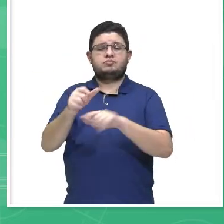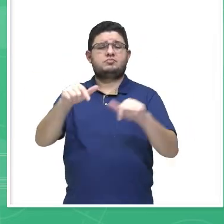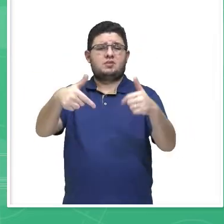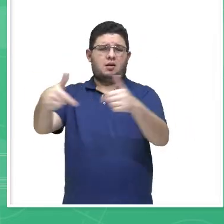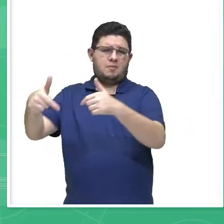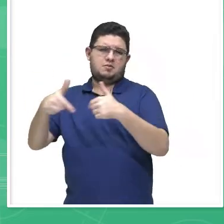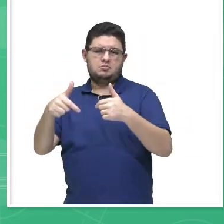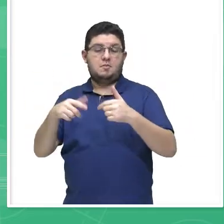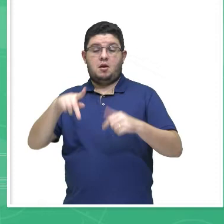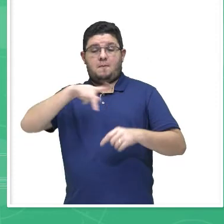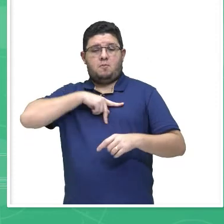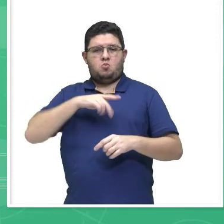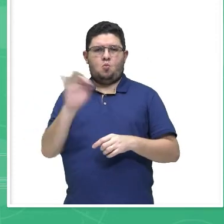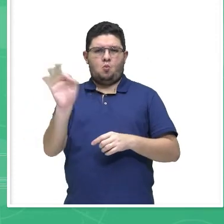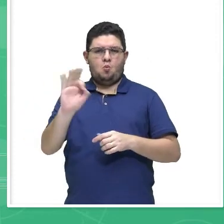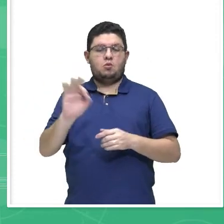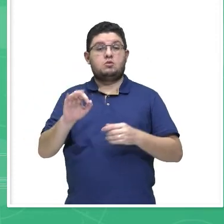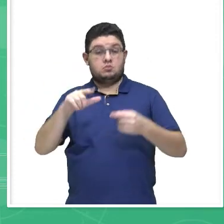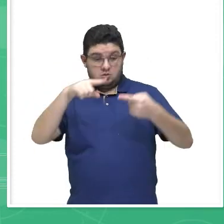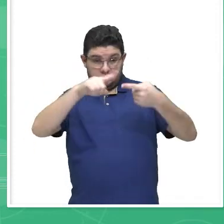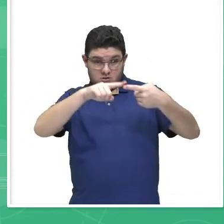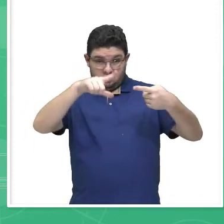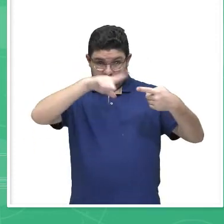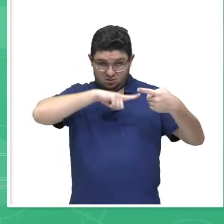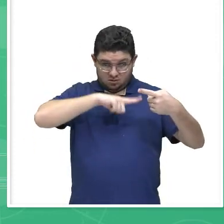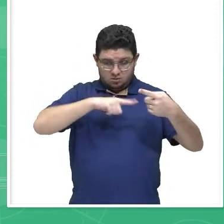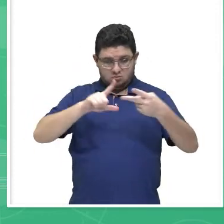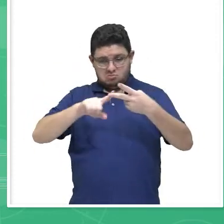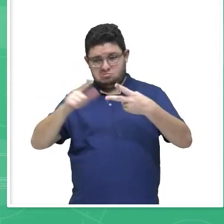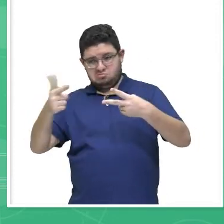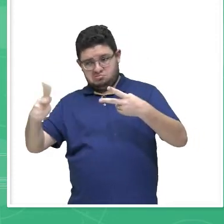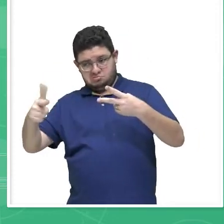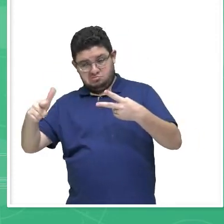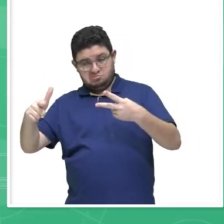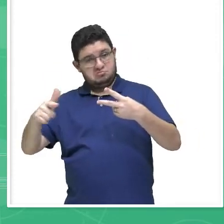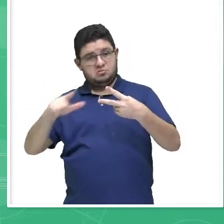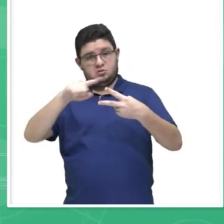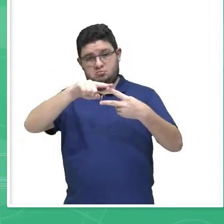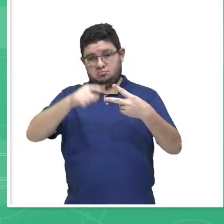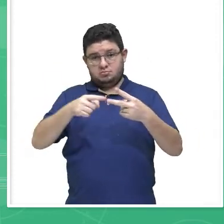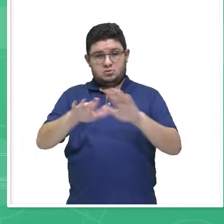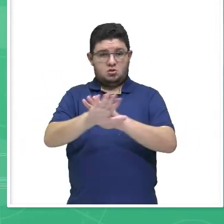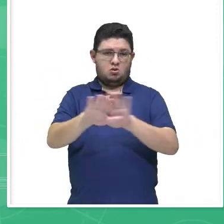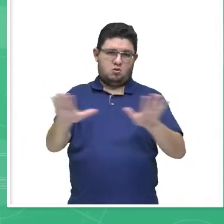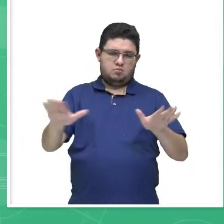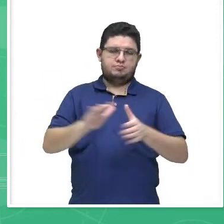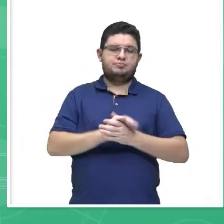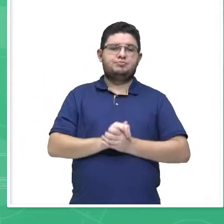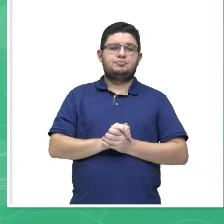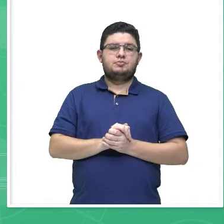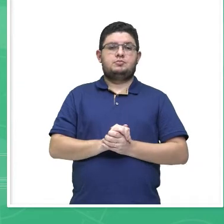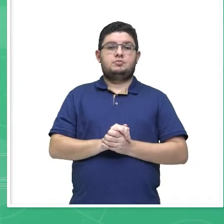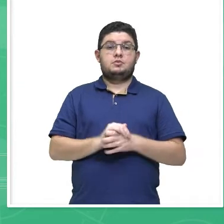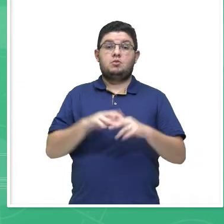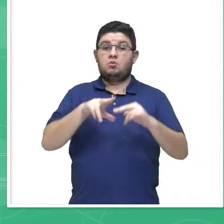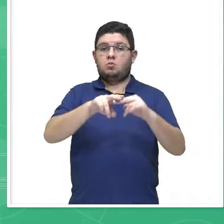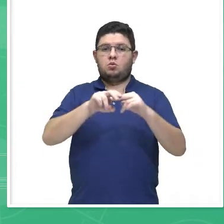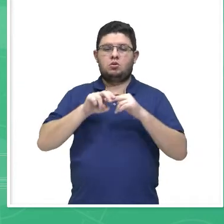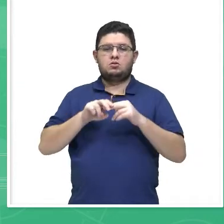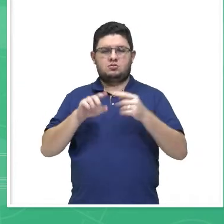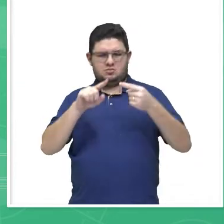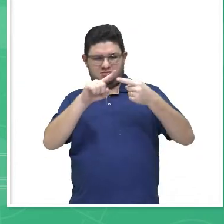essas duas classes, quem tem e quem não tem os meios de produção. Daí, as relações